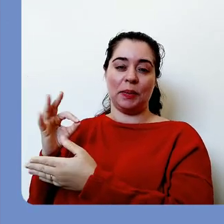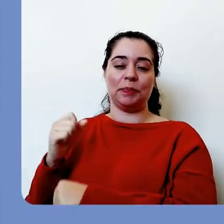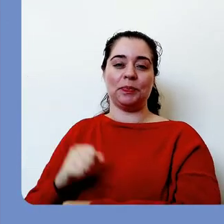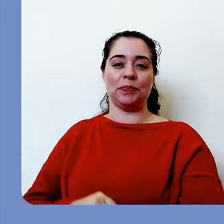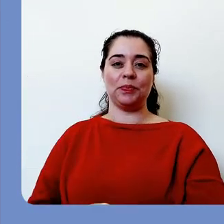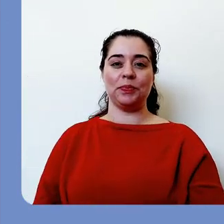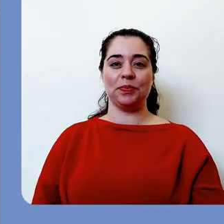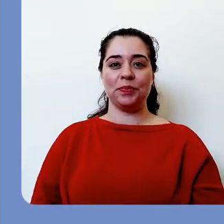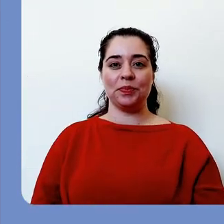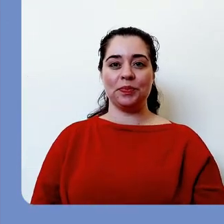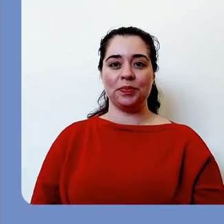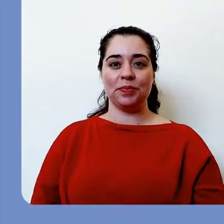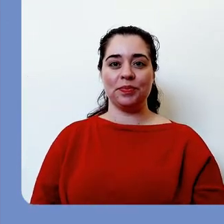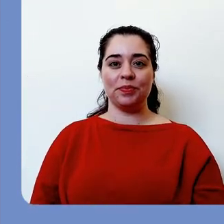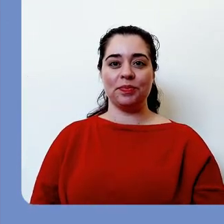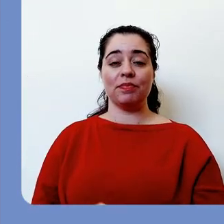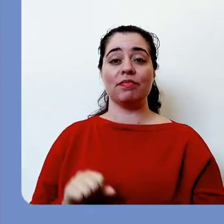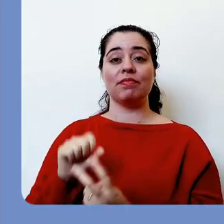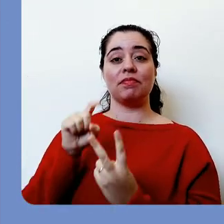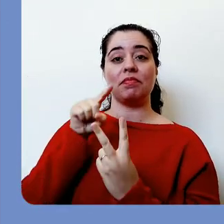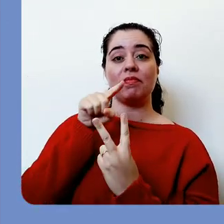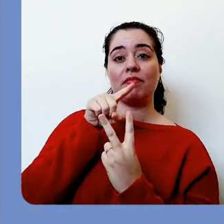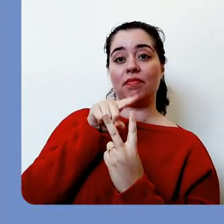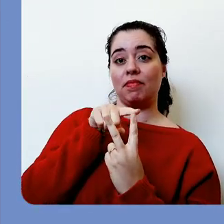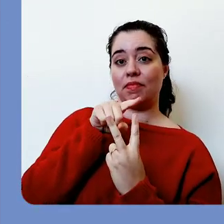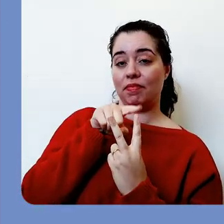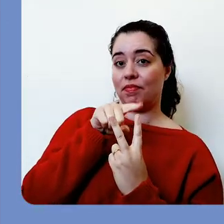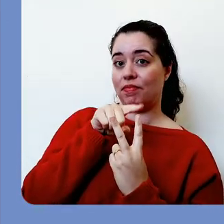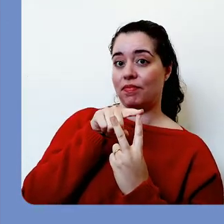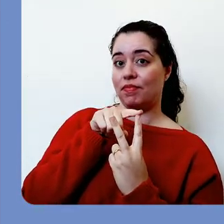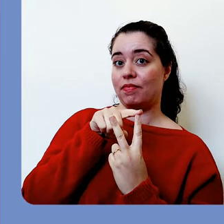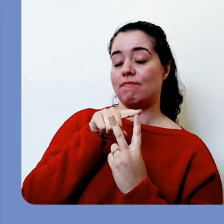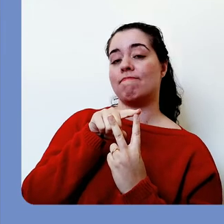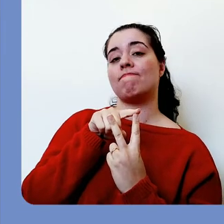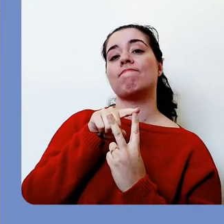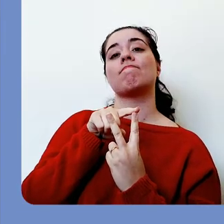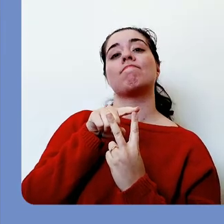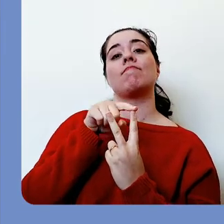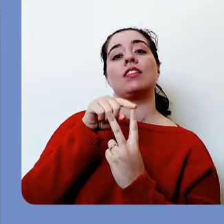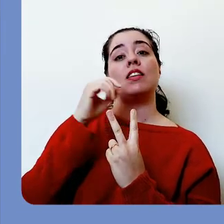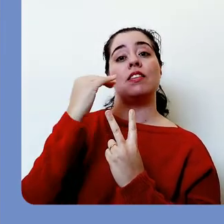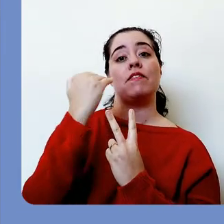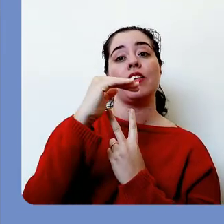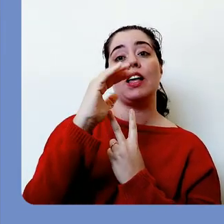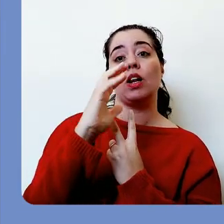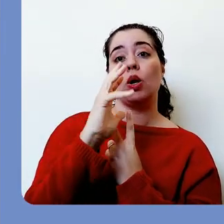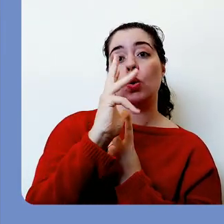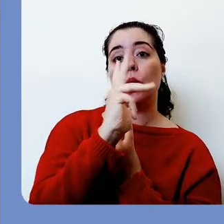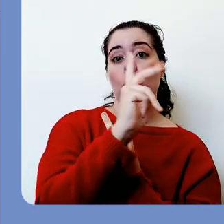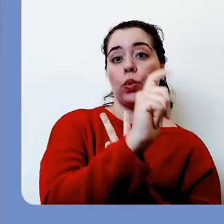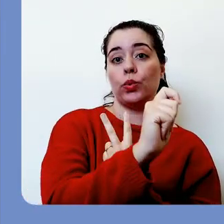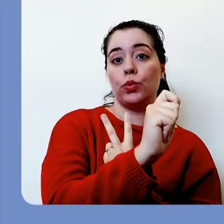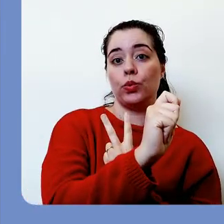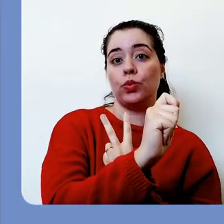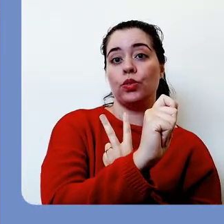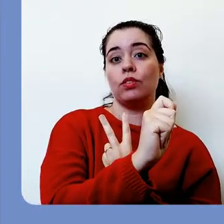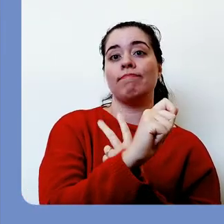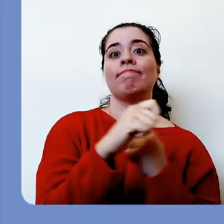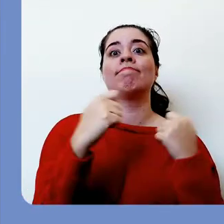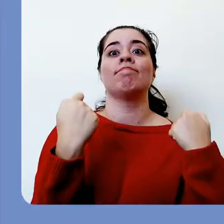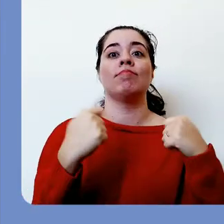é naturalmente o sistema vai puxar essas mesmas informações homologados para os